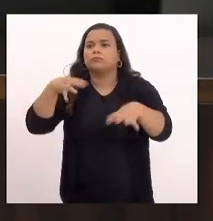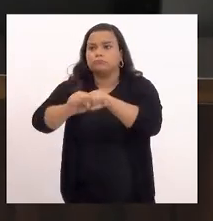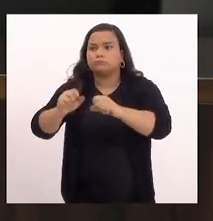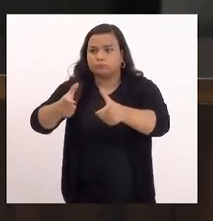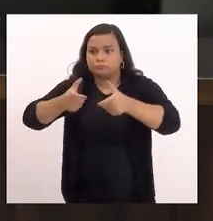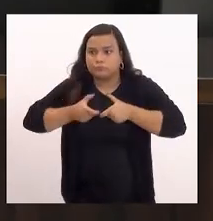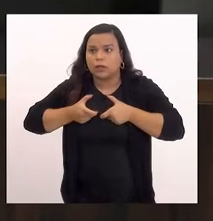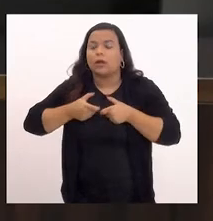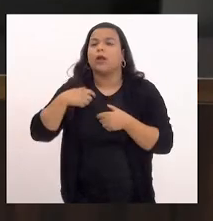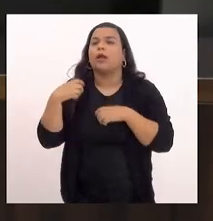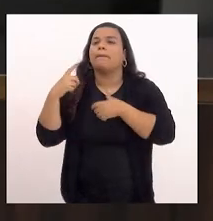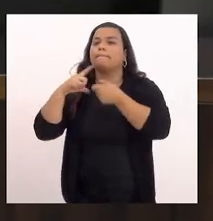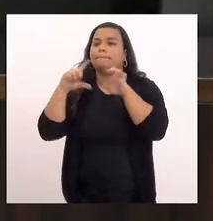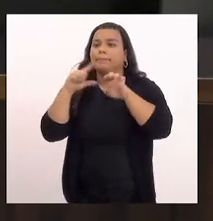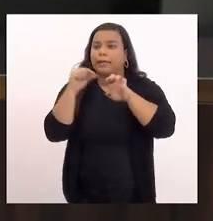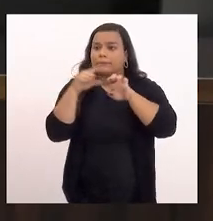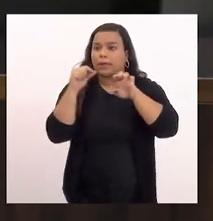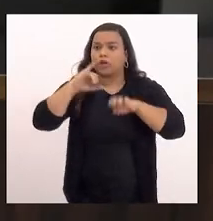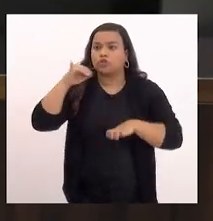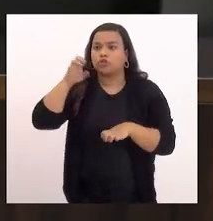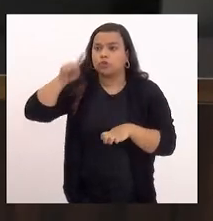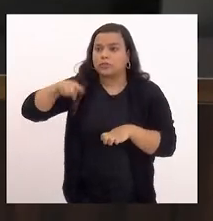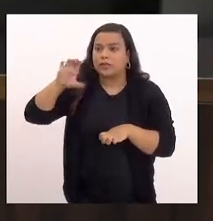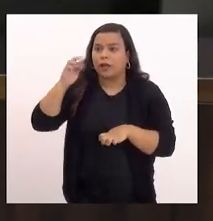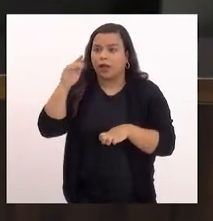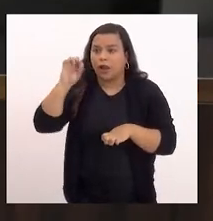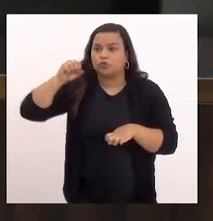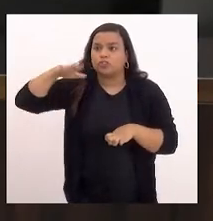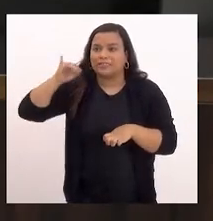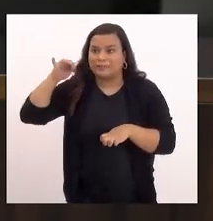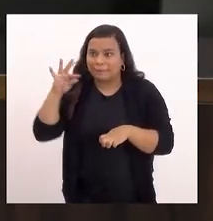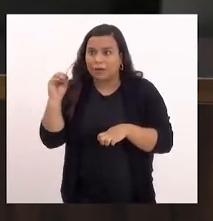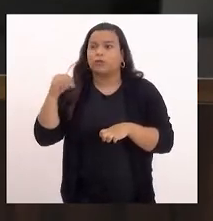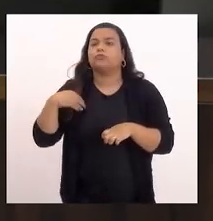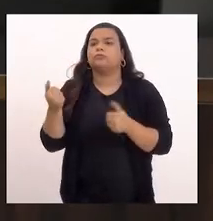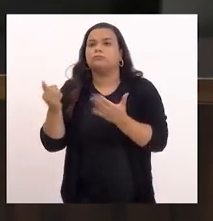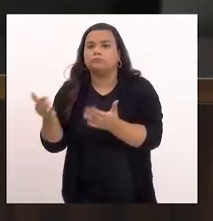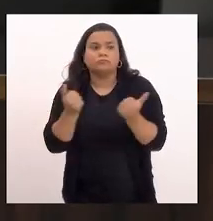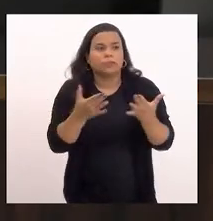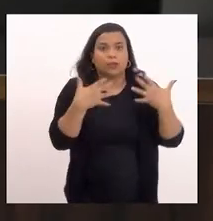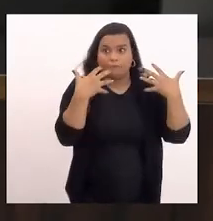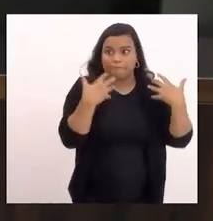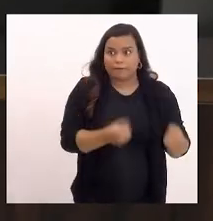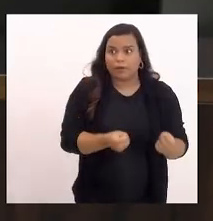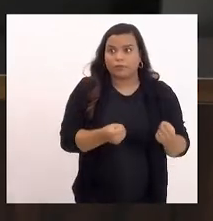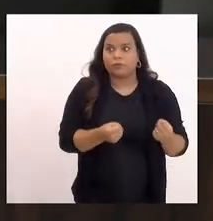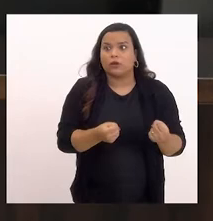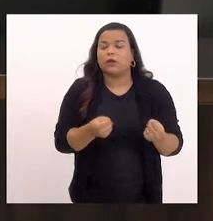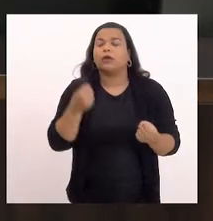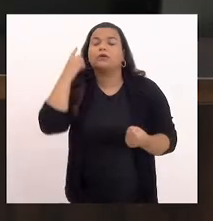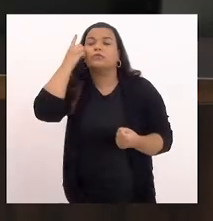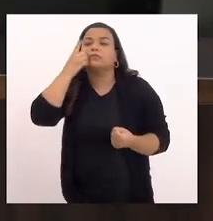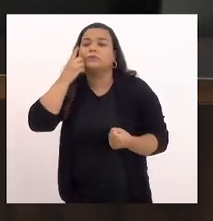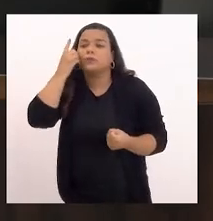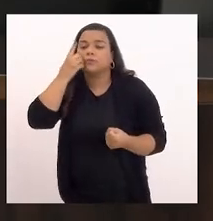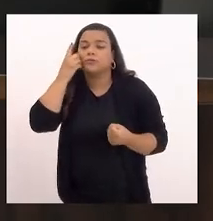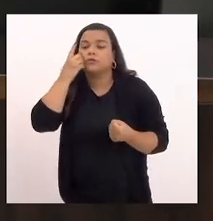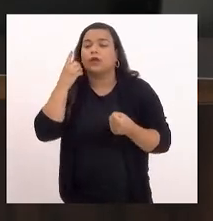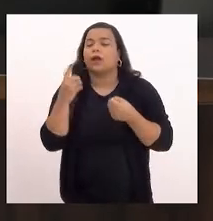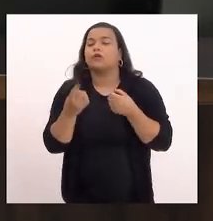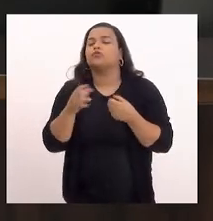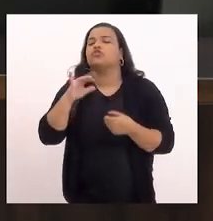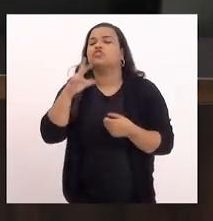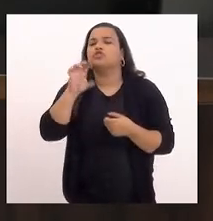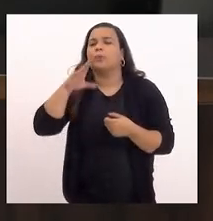ao empresário José Carlos do Nascimento Costa, parecida com comissão de normas internas e proporções externas favoráveis, relator deputado Chico Machado. Em discussão,